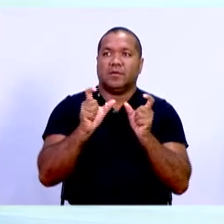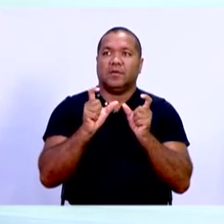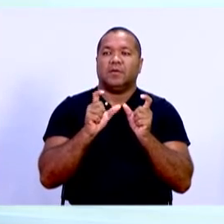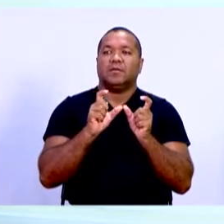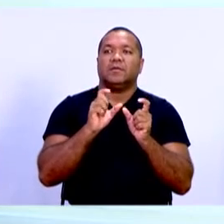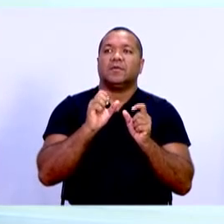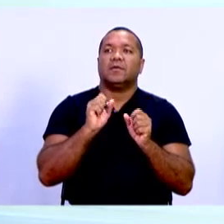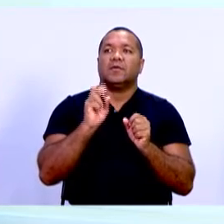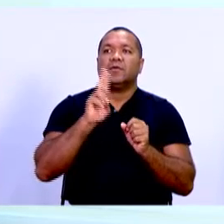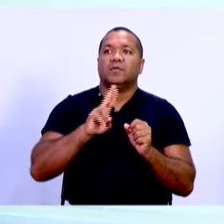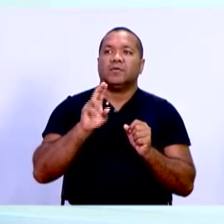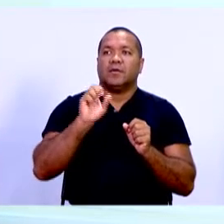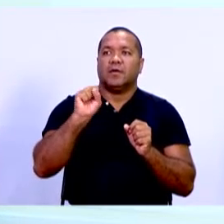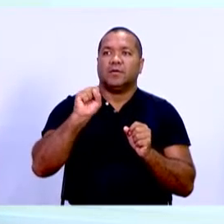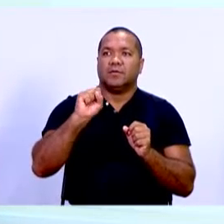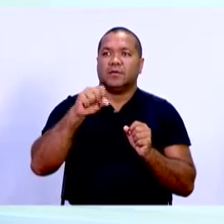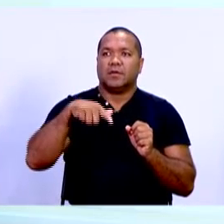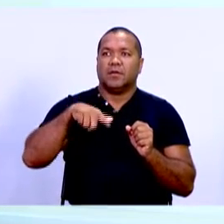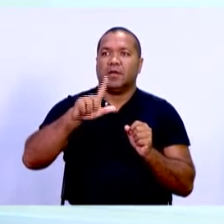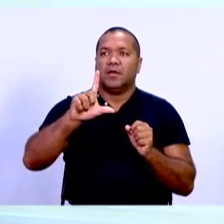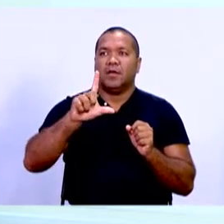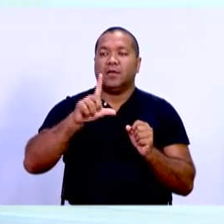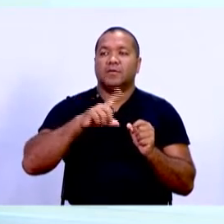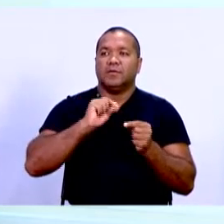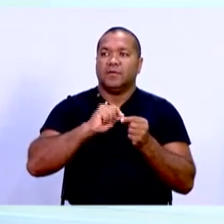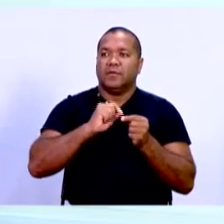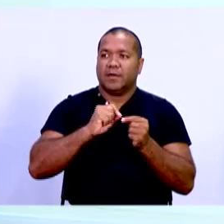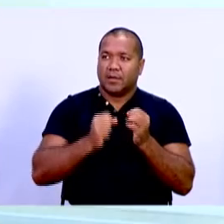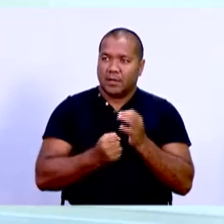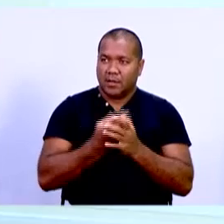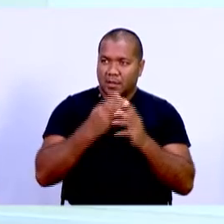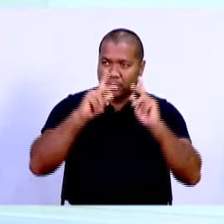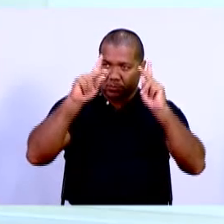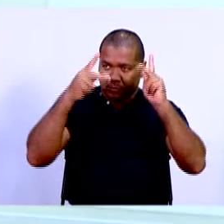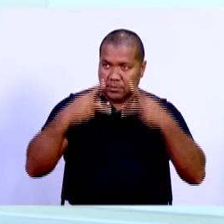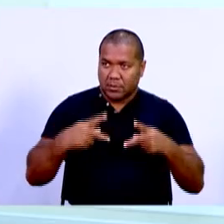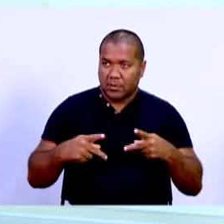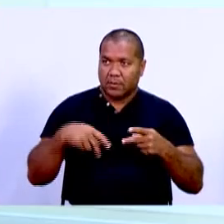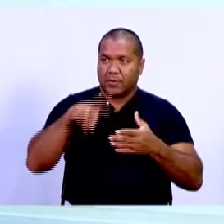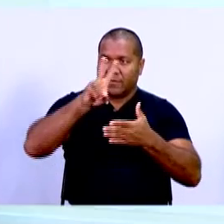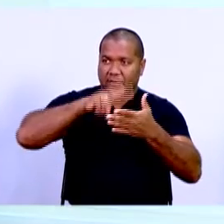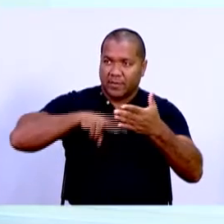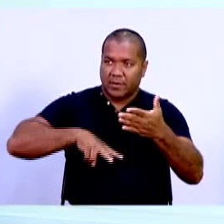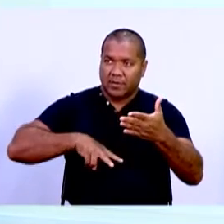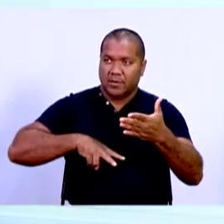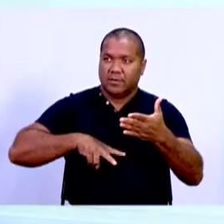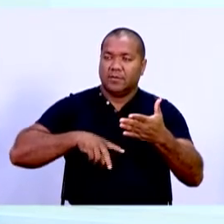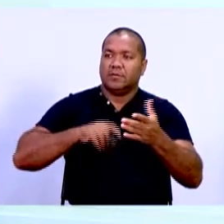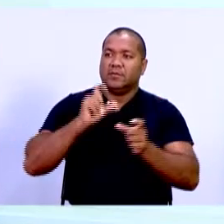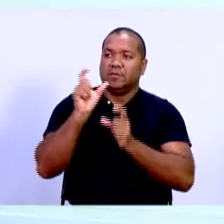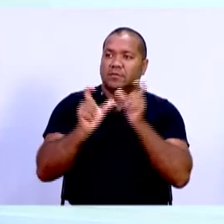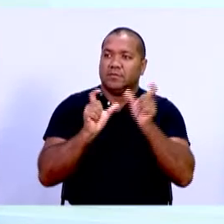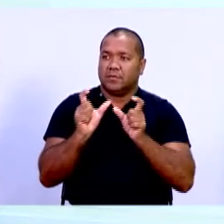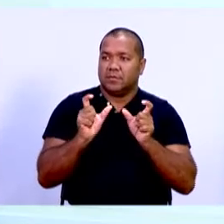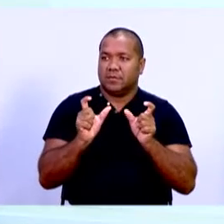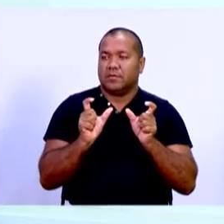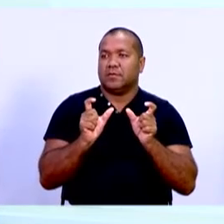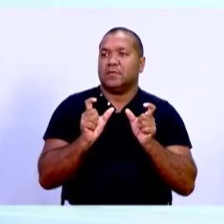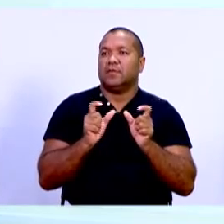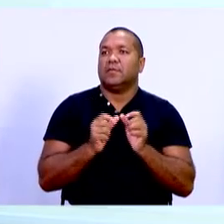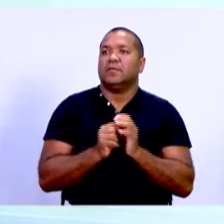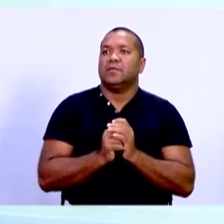então você vai fazer um script em SQL que vai ler os dados lá do seu banco de dados